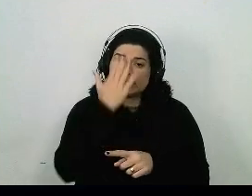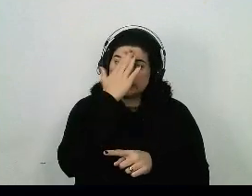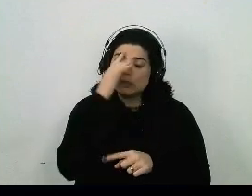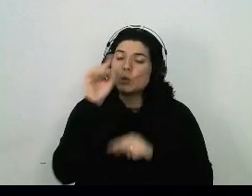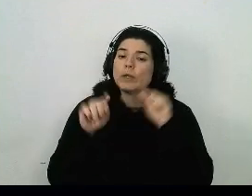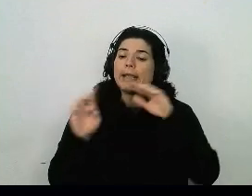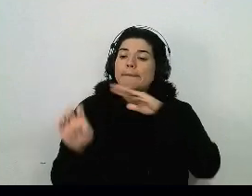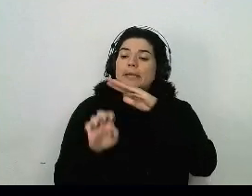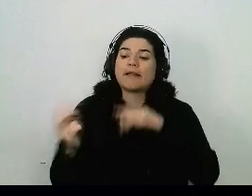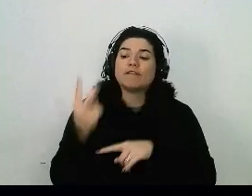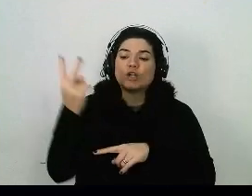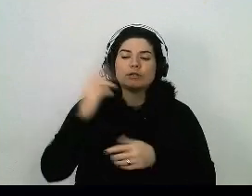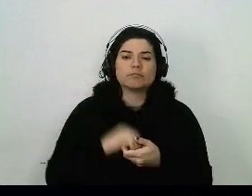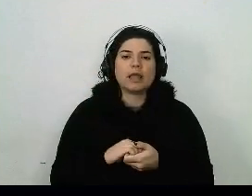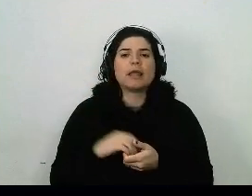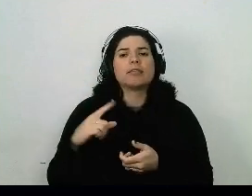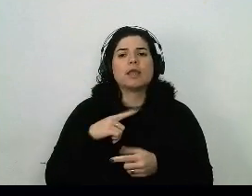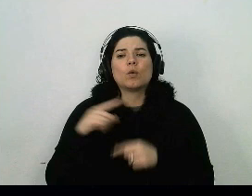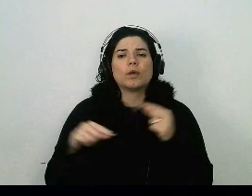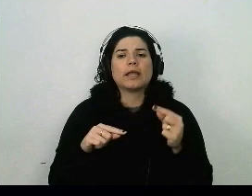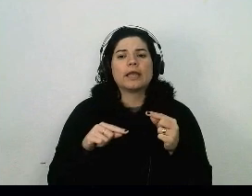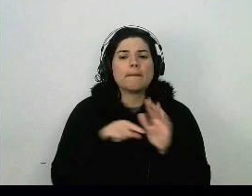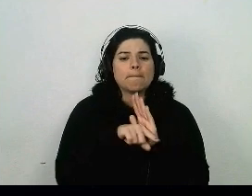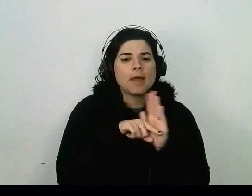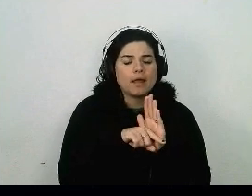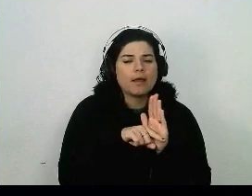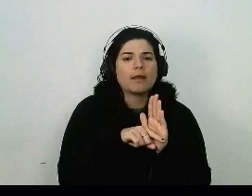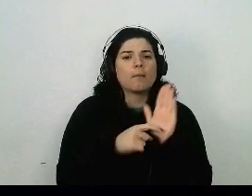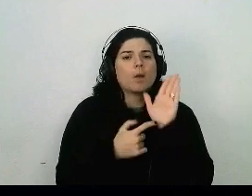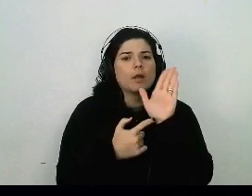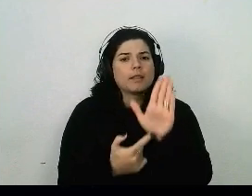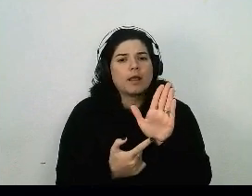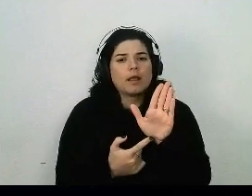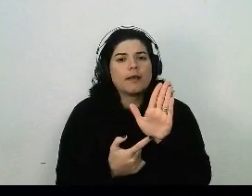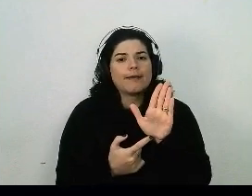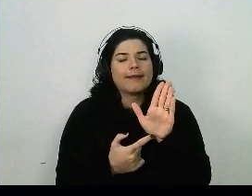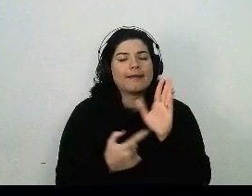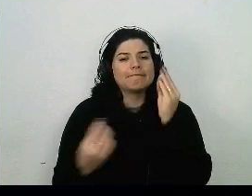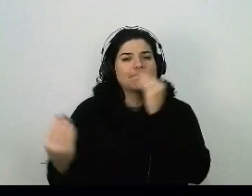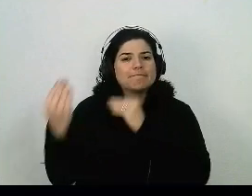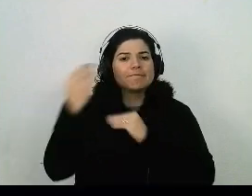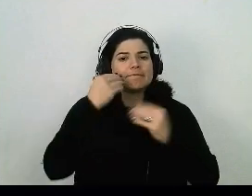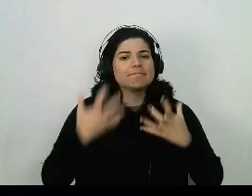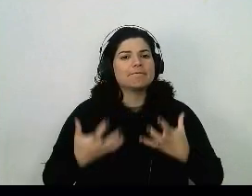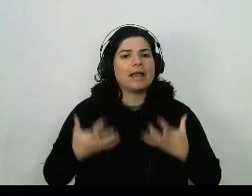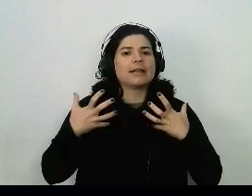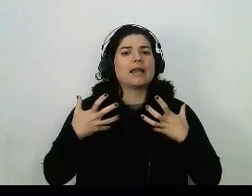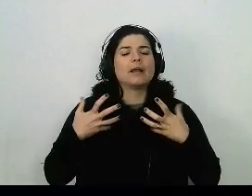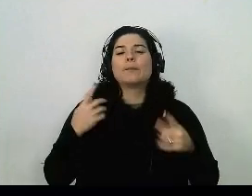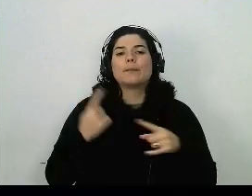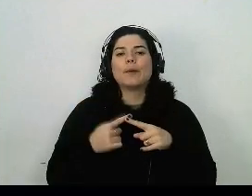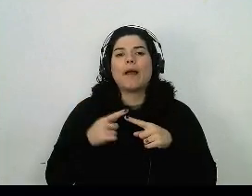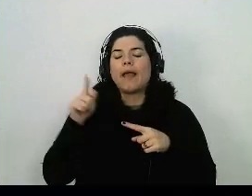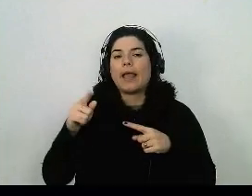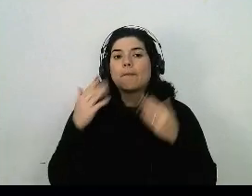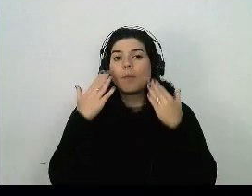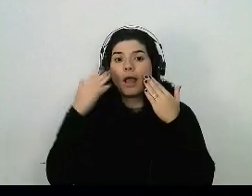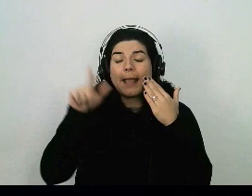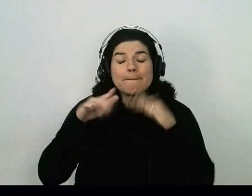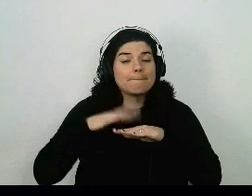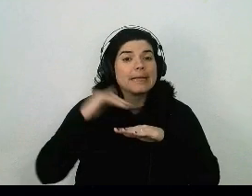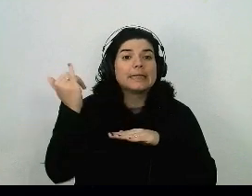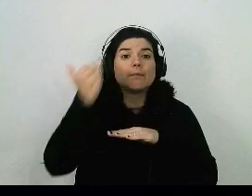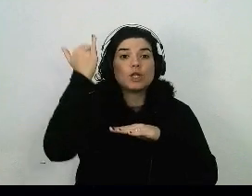métrica de vaidade porque a métrica ela representa aquilo que a empresa entende como mais valioso Então se a gente